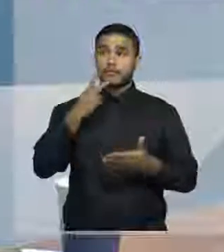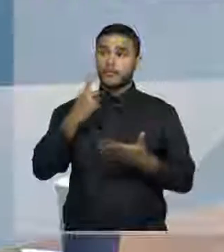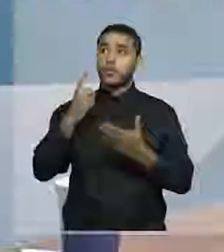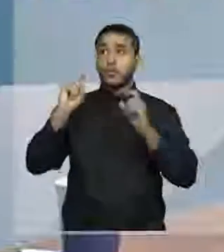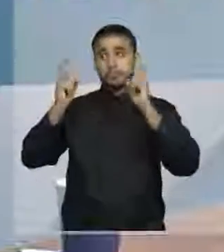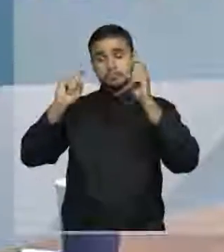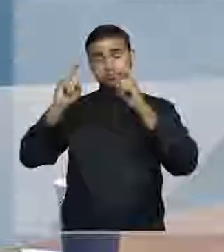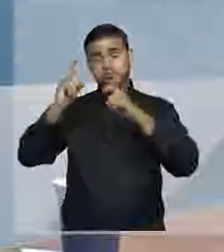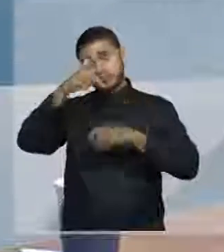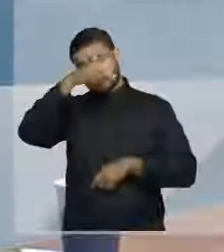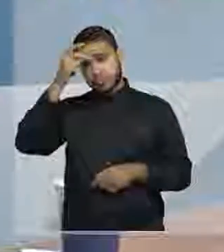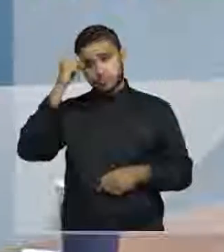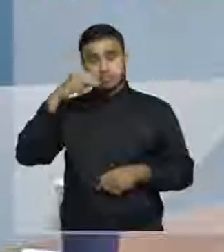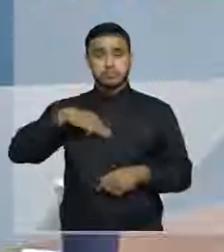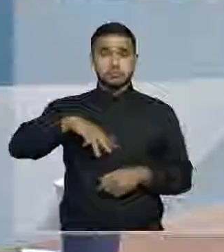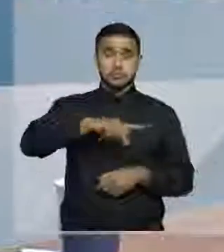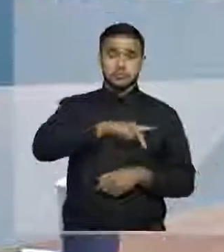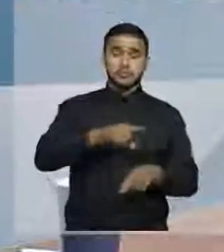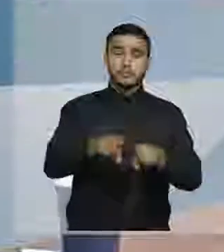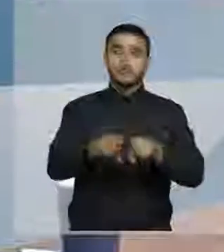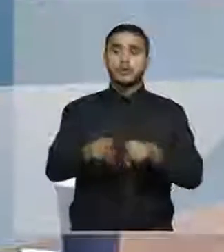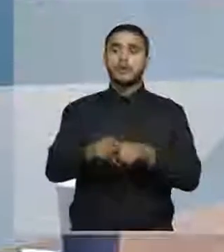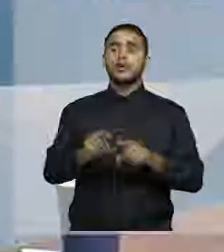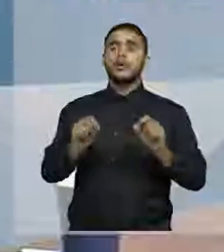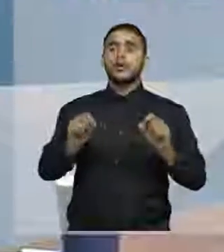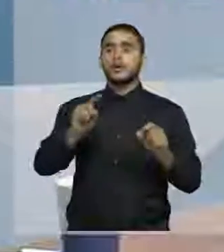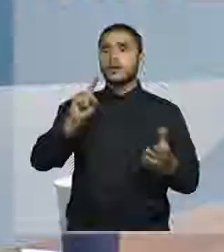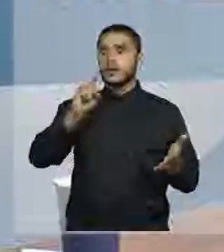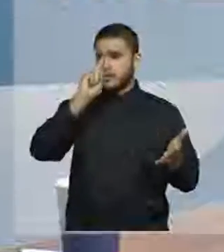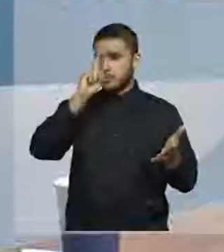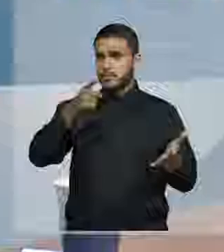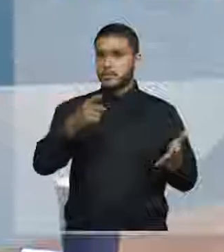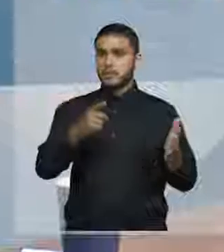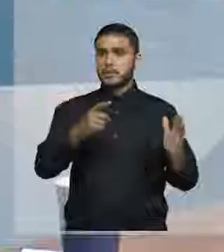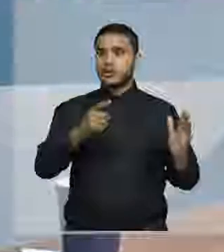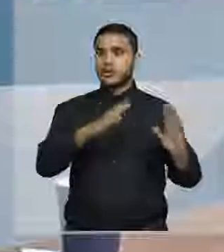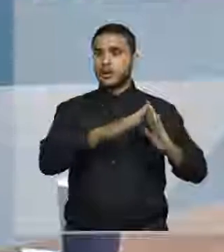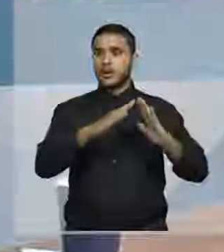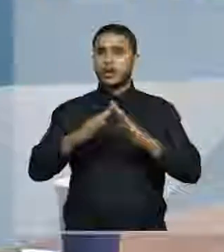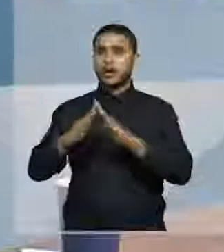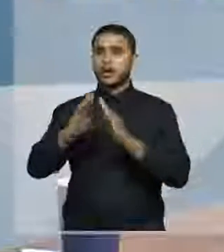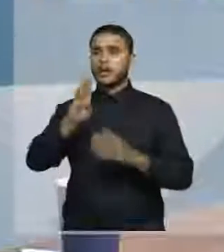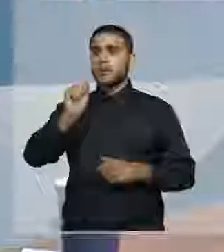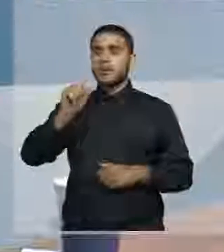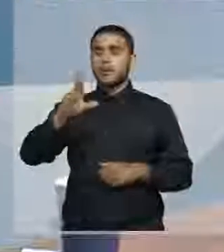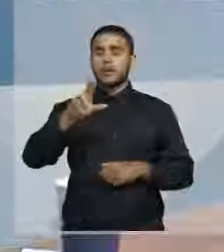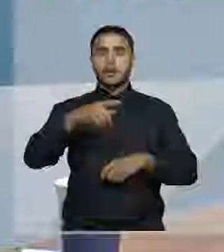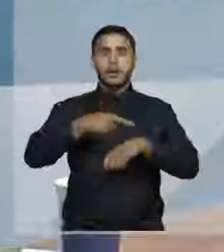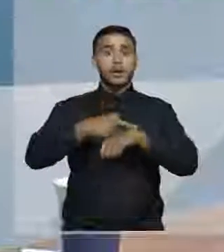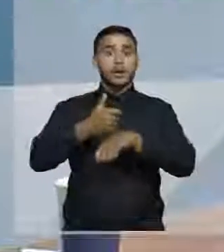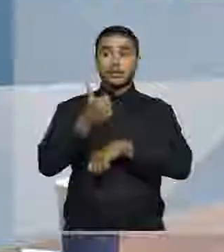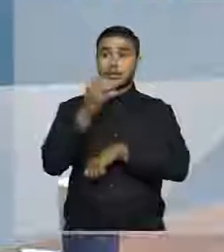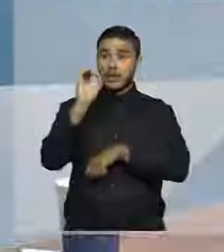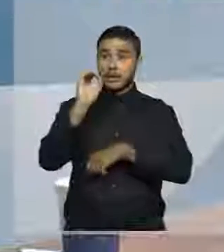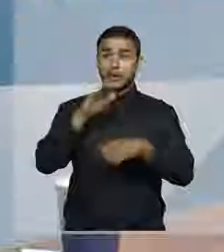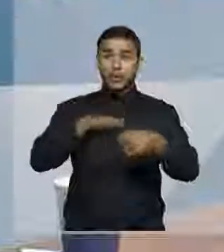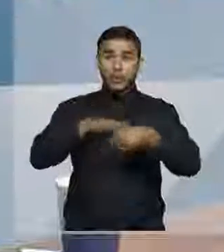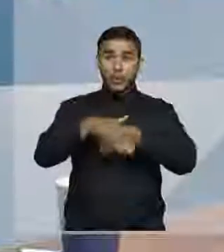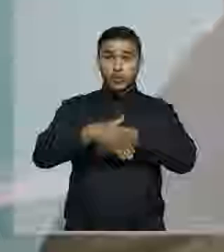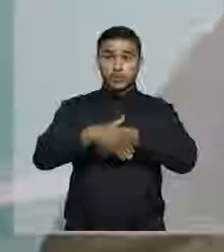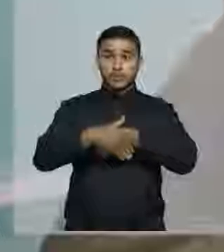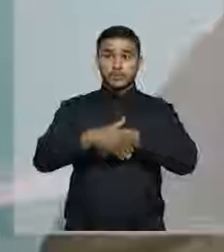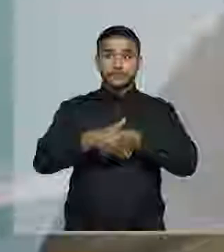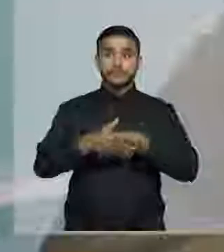o prefeito, com o Ministério Público, e resolveu decretar o toque de recolher. Bares e restaurantes fechavam a partir de 10 horas da